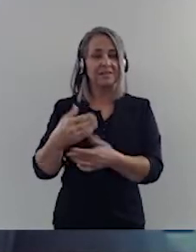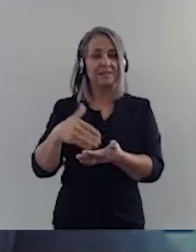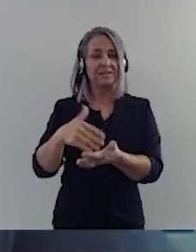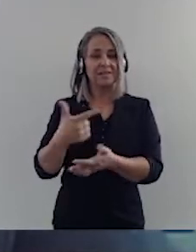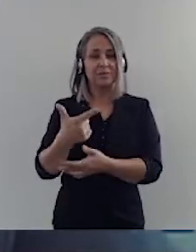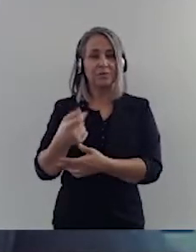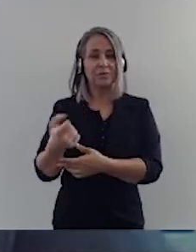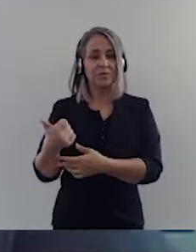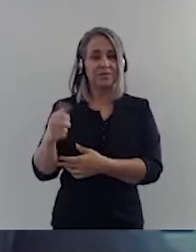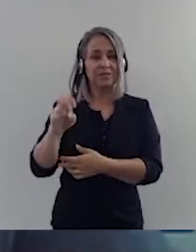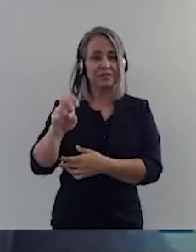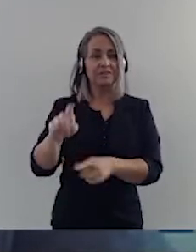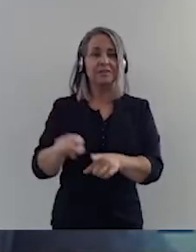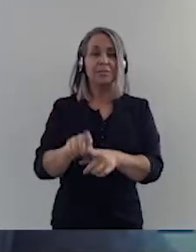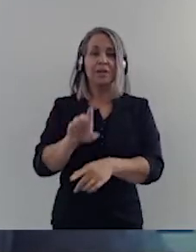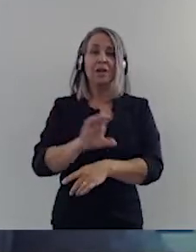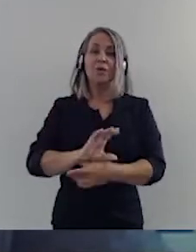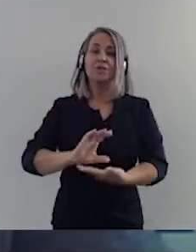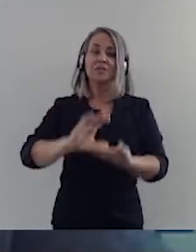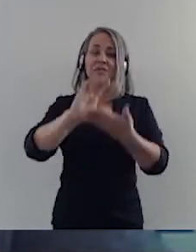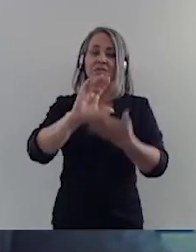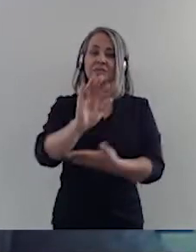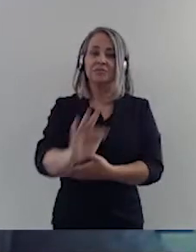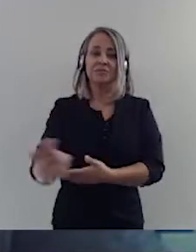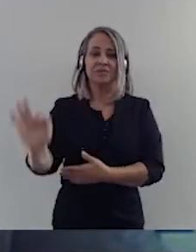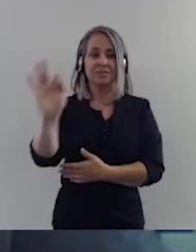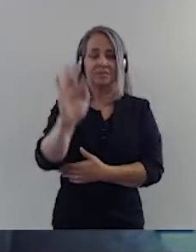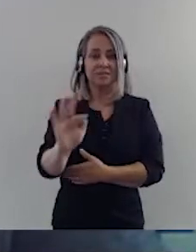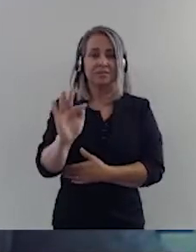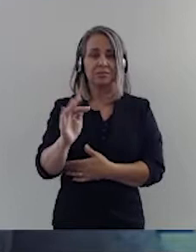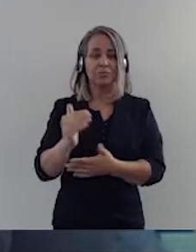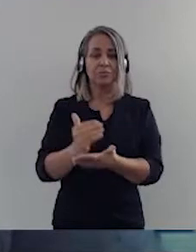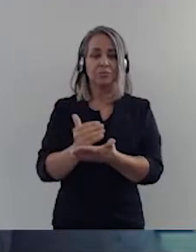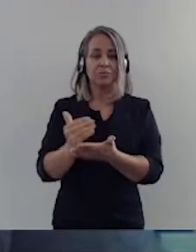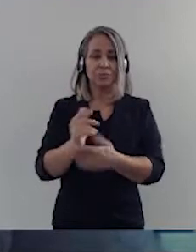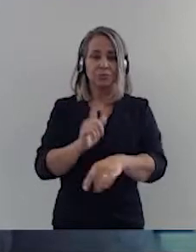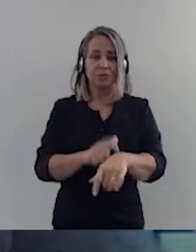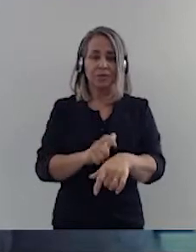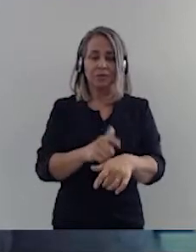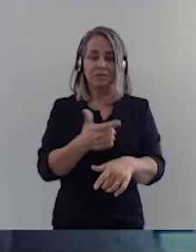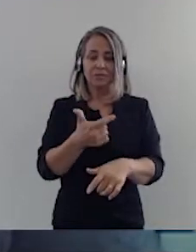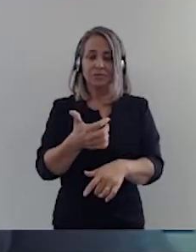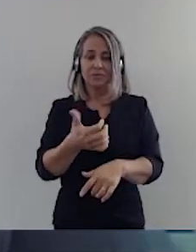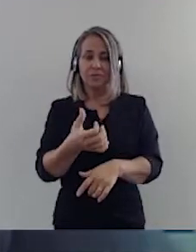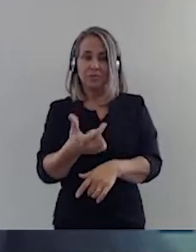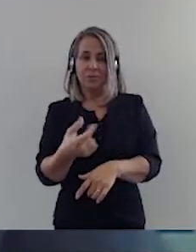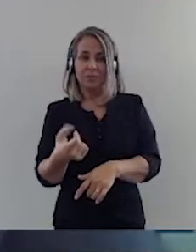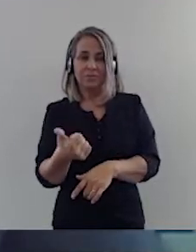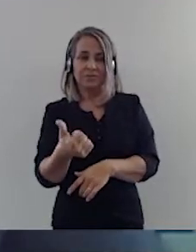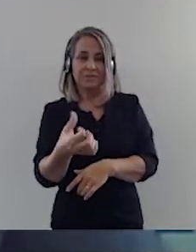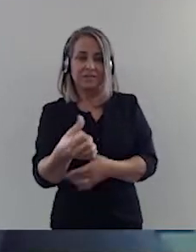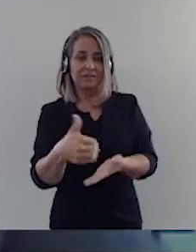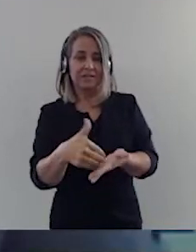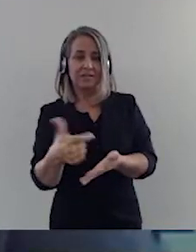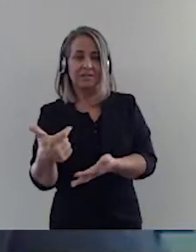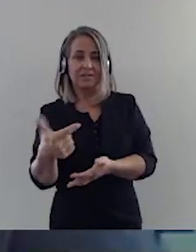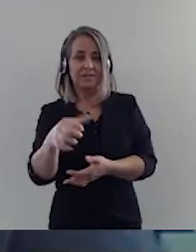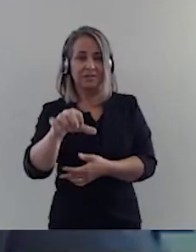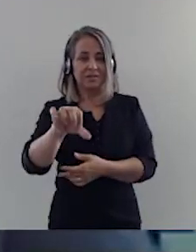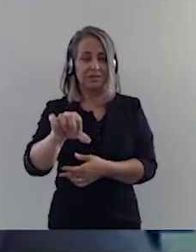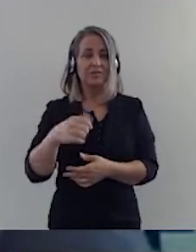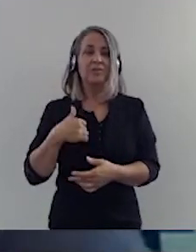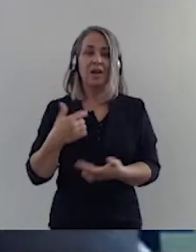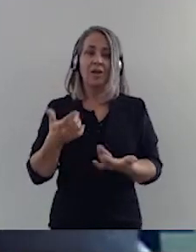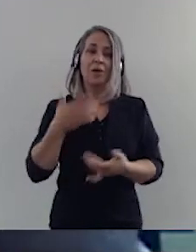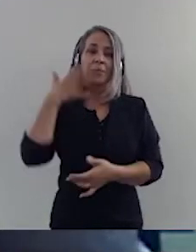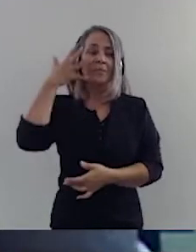conselheiro federal no período de 2016 a 2019. Como palestrante,